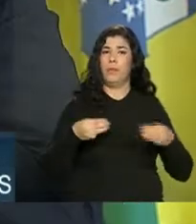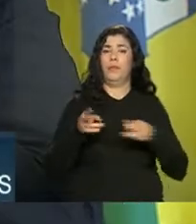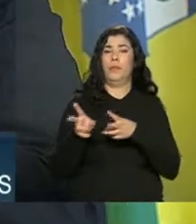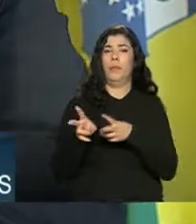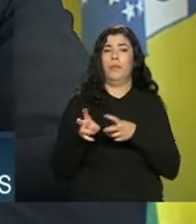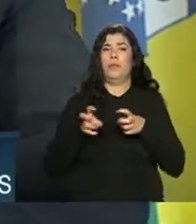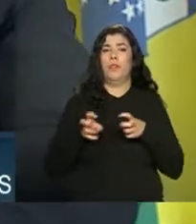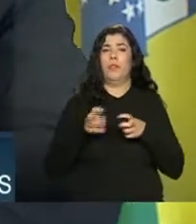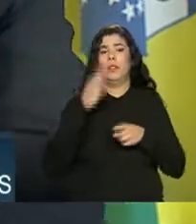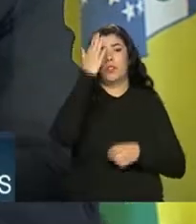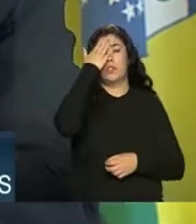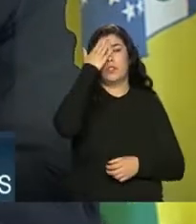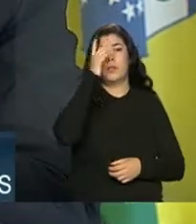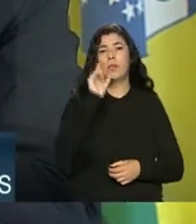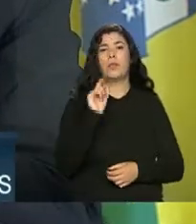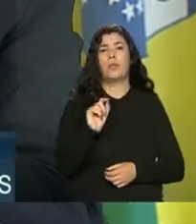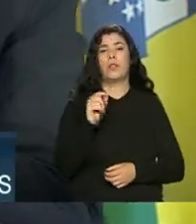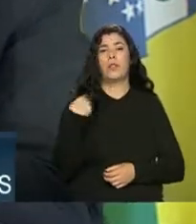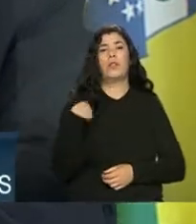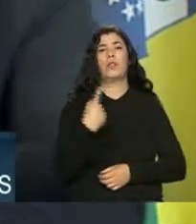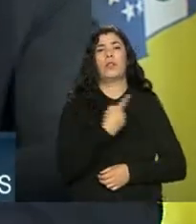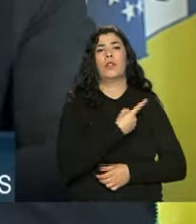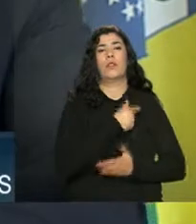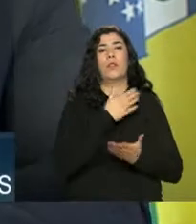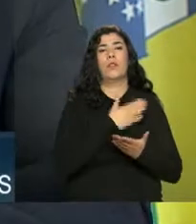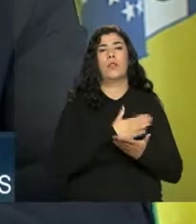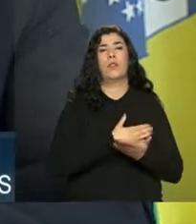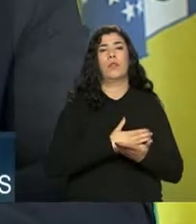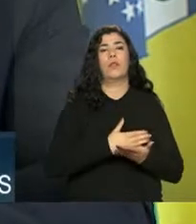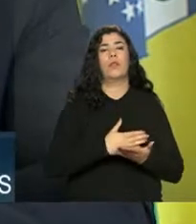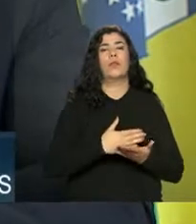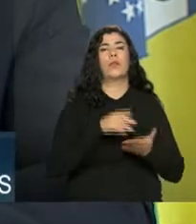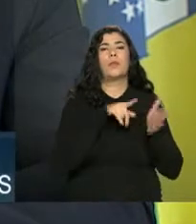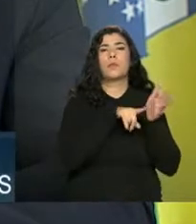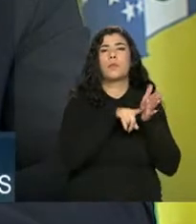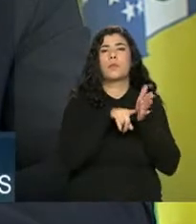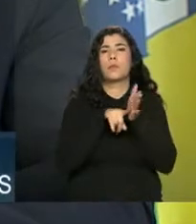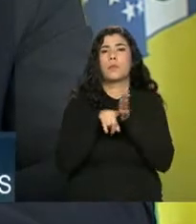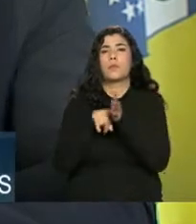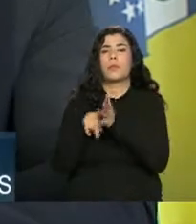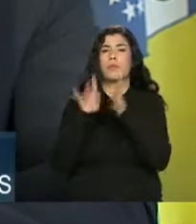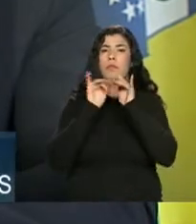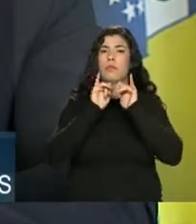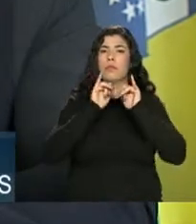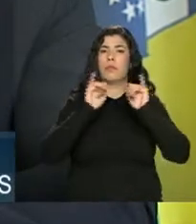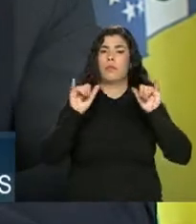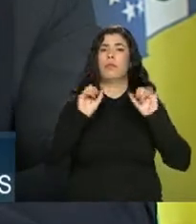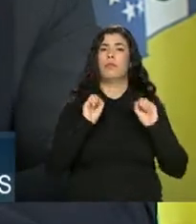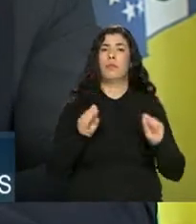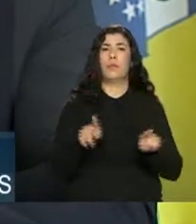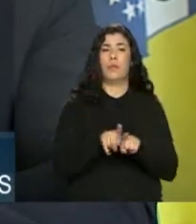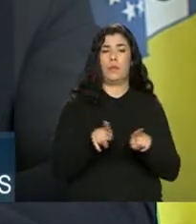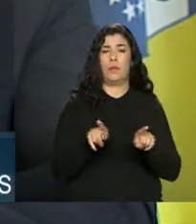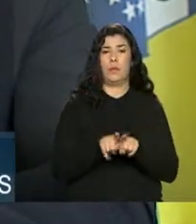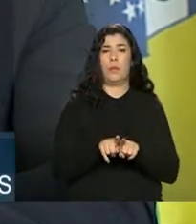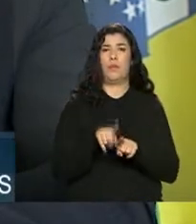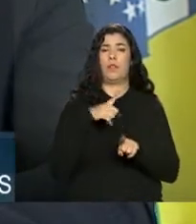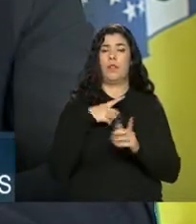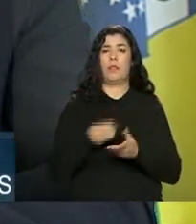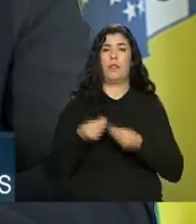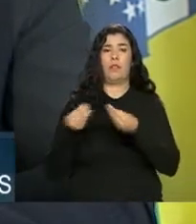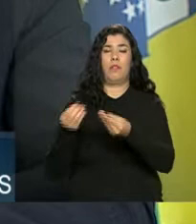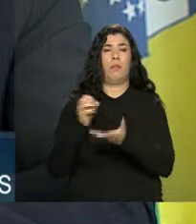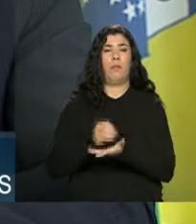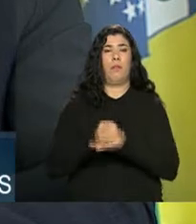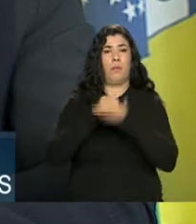que nós tomamos conhecimento nós estamos levantando as informações para que possamos apoiar